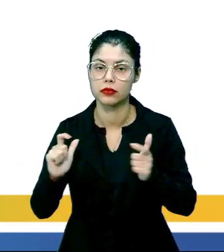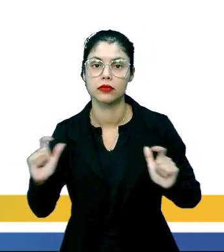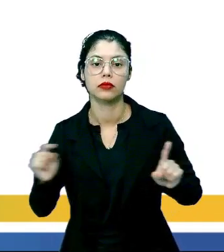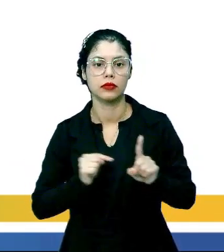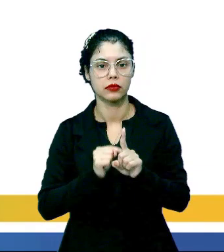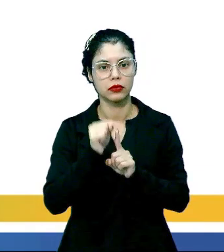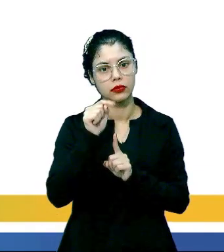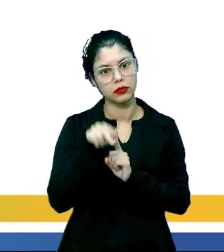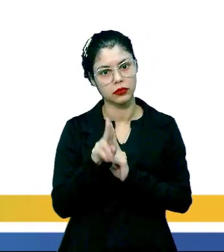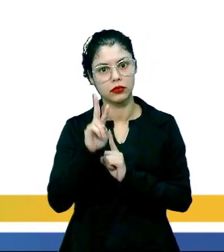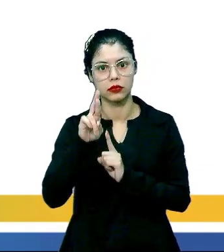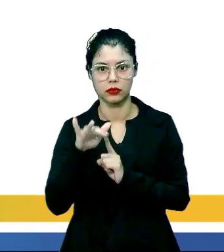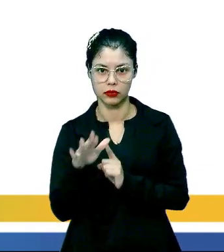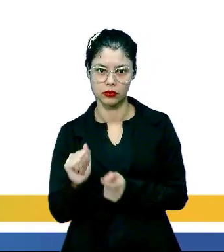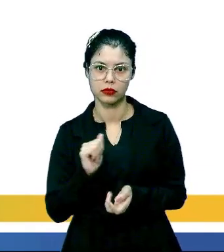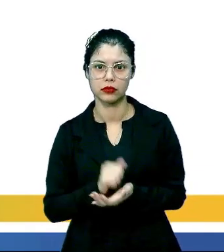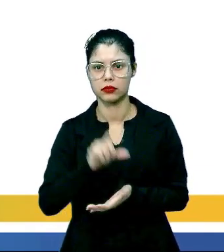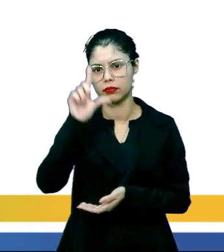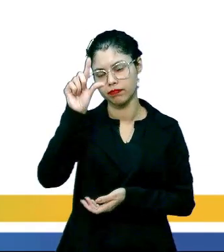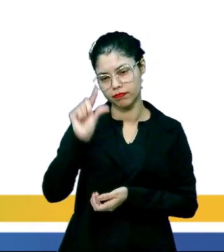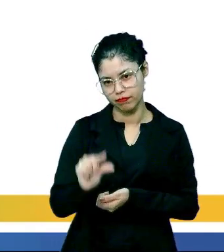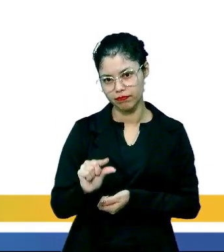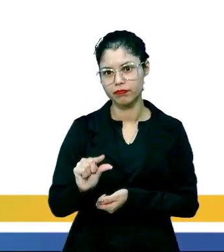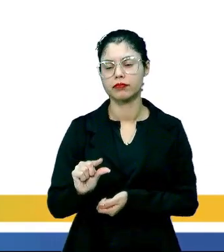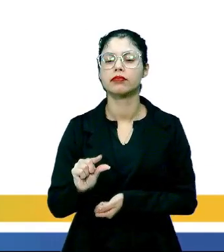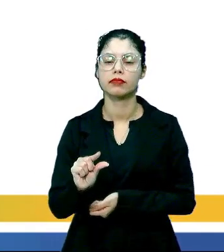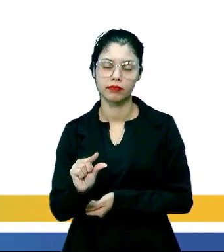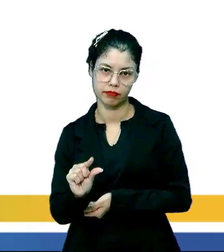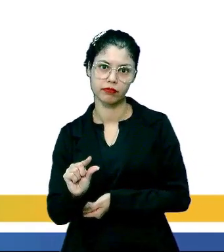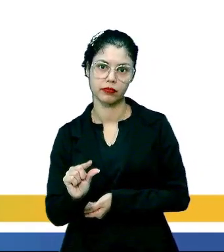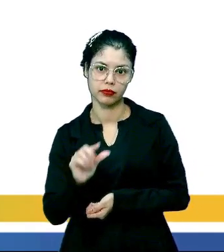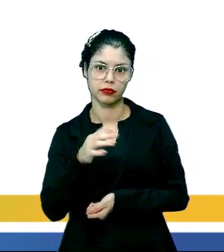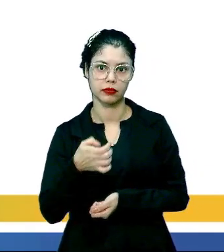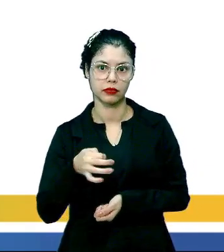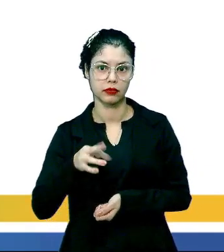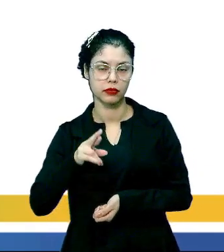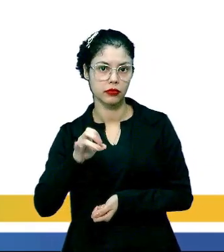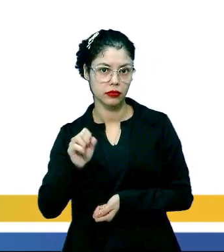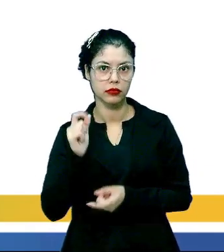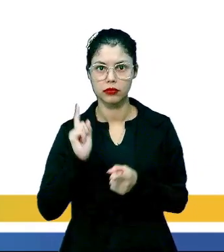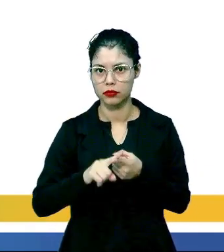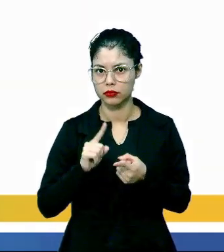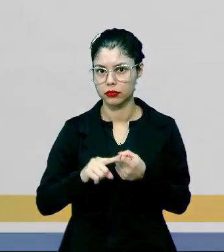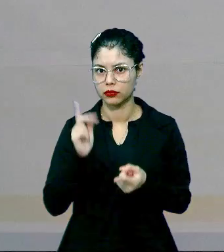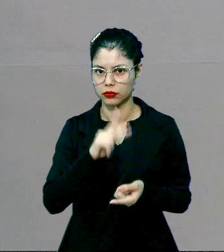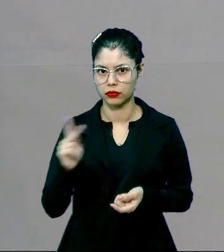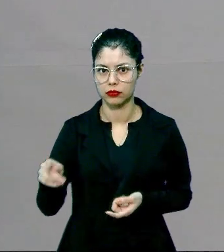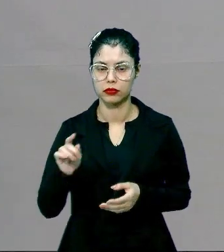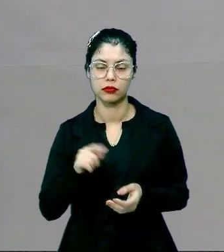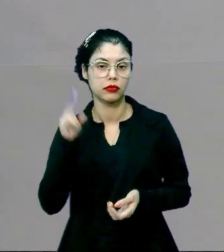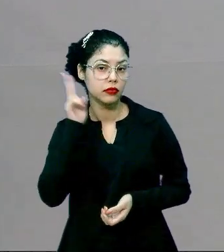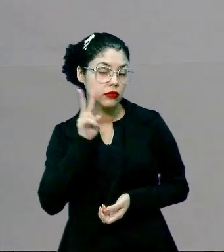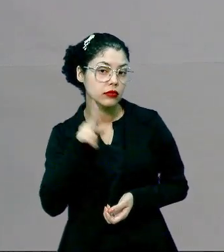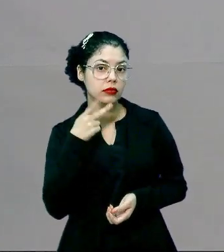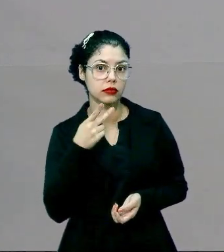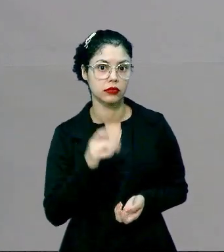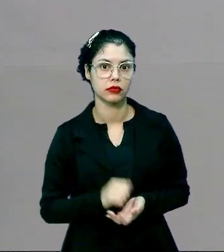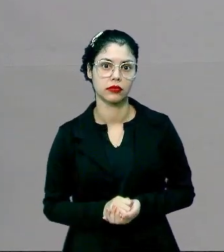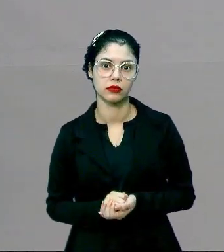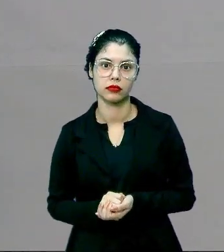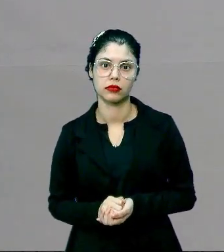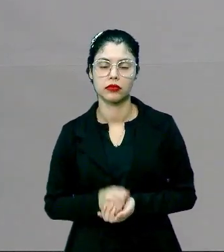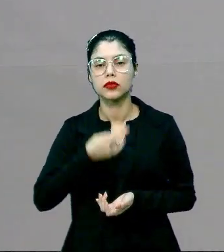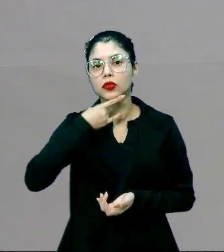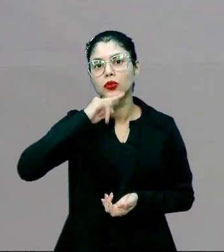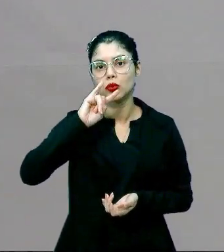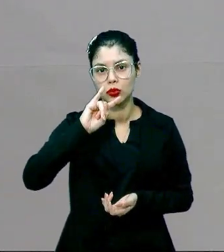pessoal? Aumento do volume da urina, só que com baixas concentrações de excretas. Por quê, professora? Lembra que eu falei? O